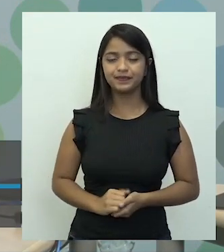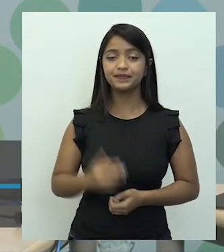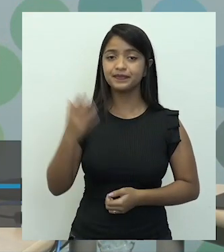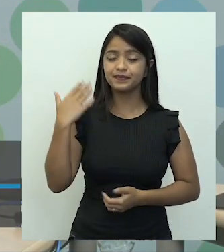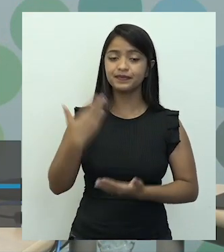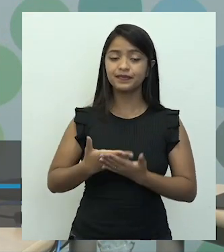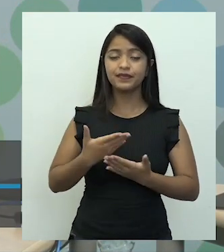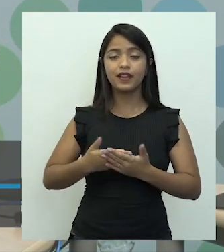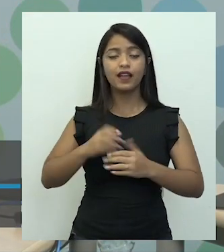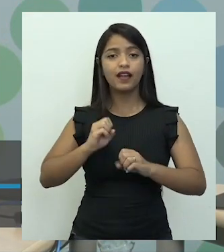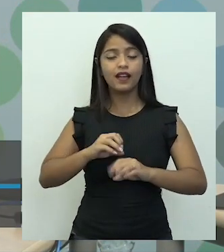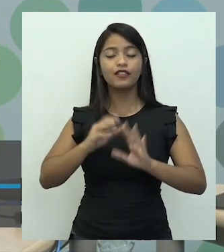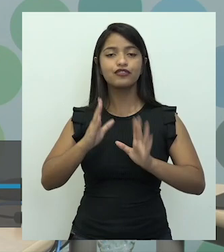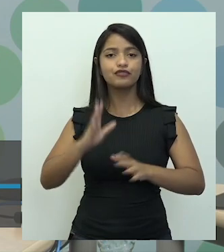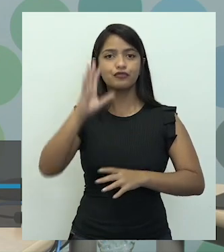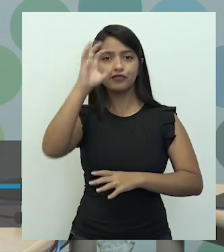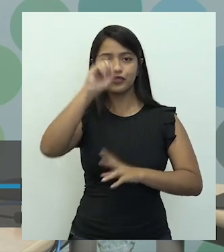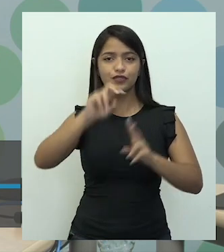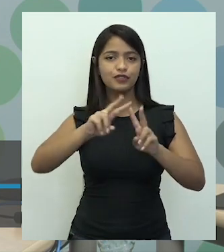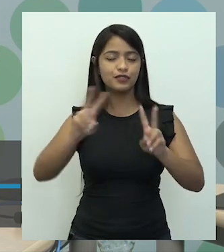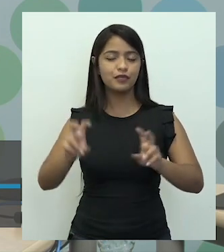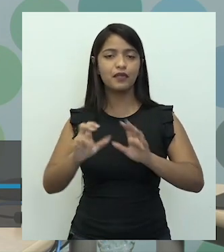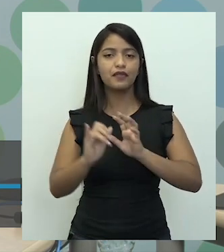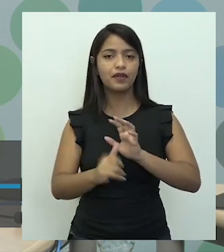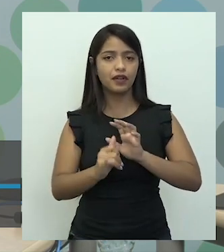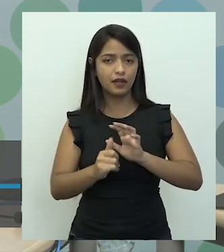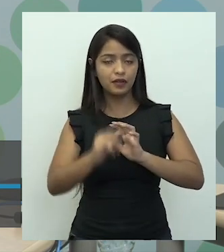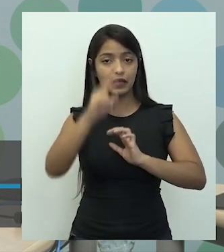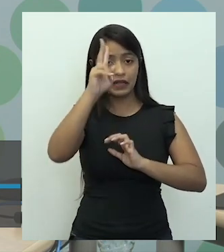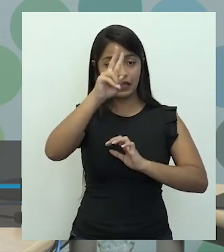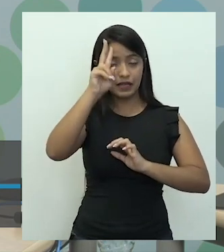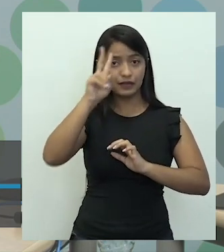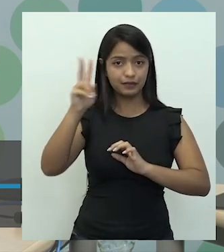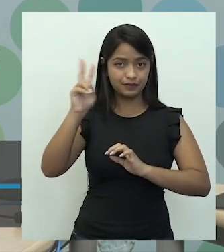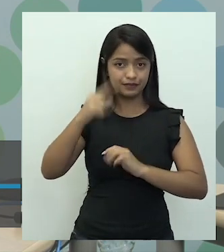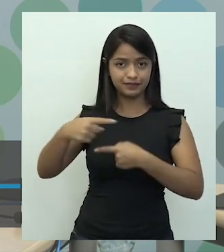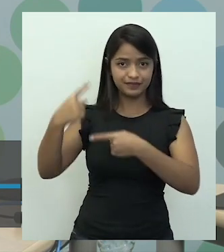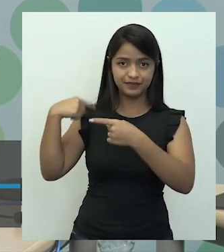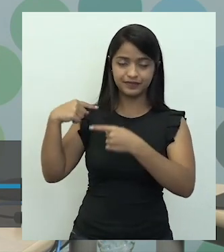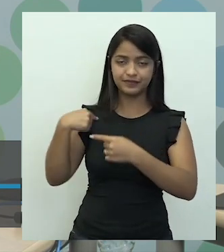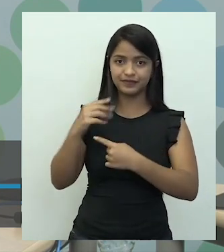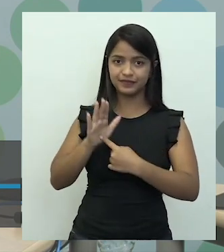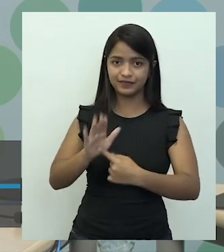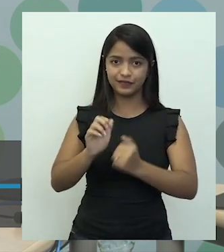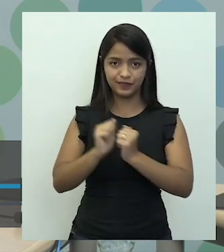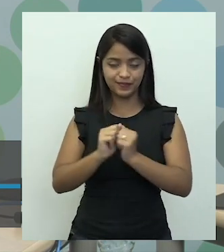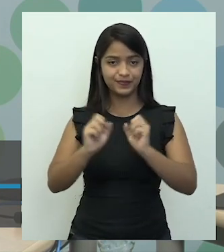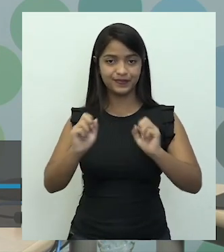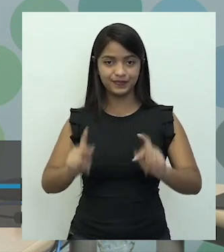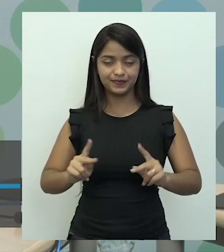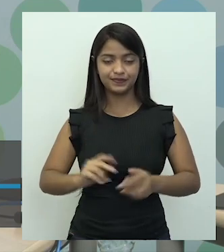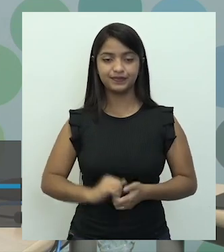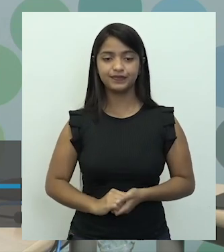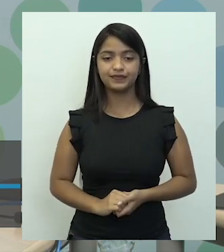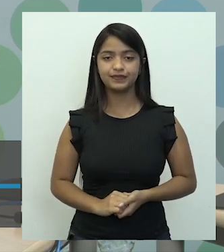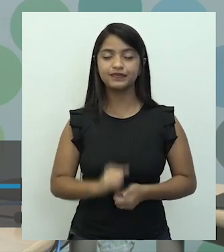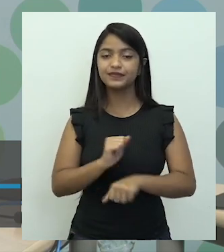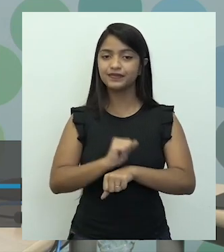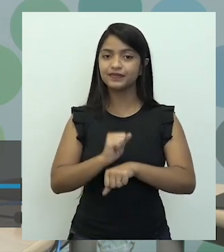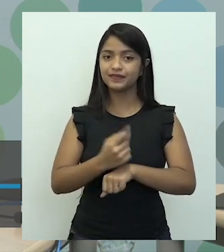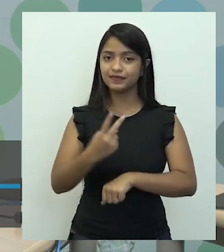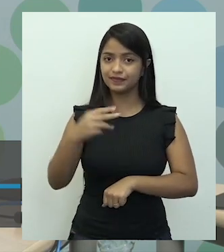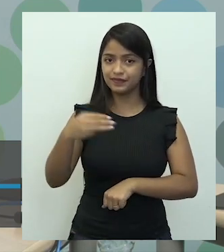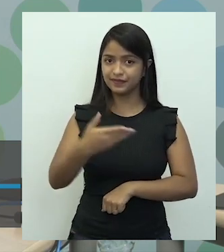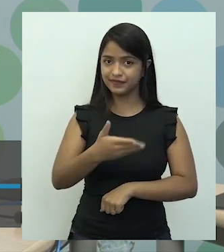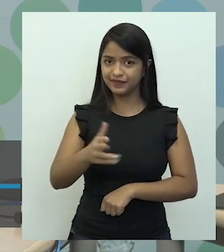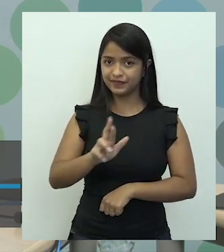que nós já vimos sobre fábula. Lembrem-se daquelas fábulas que nós vimos juntos, tá bom? 2 minutinhos